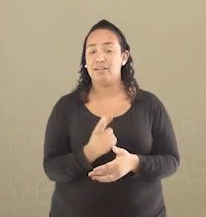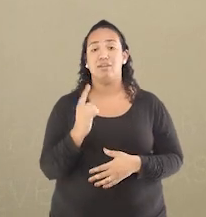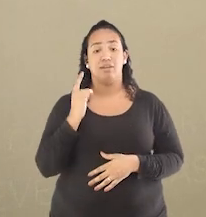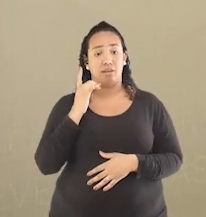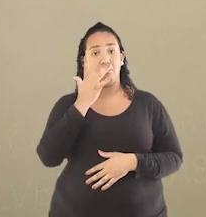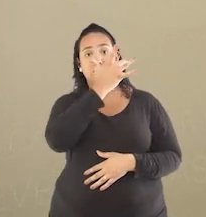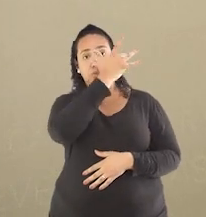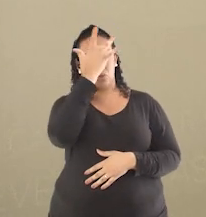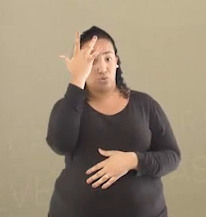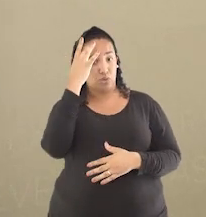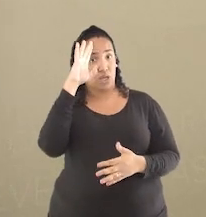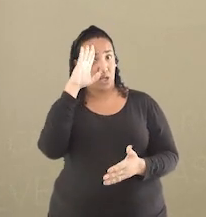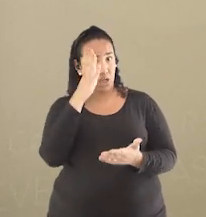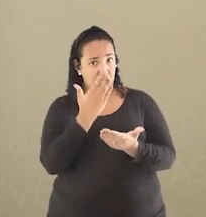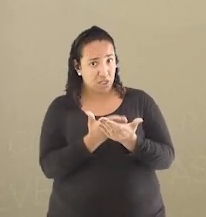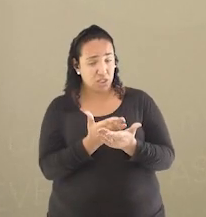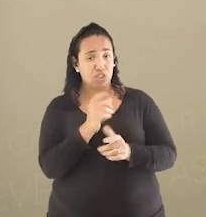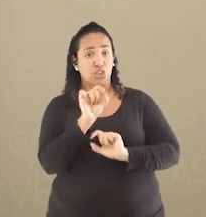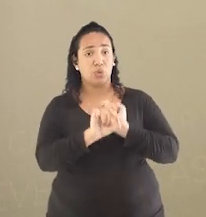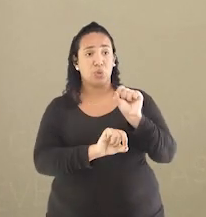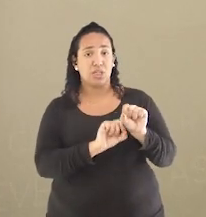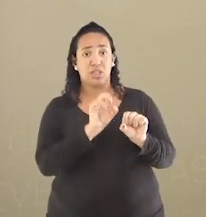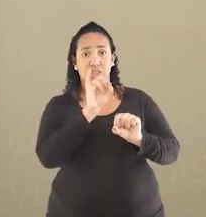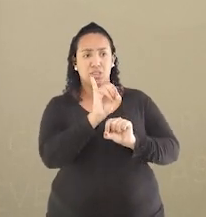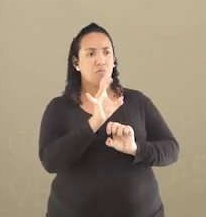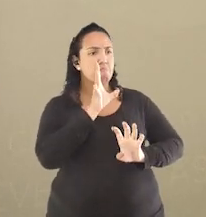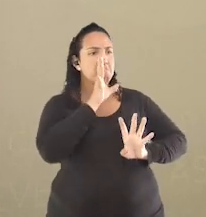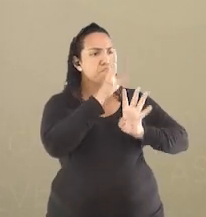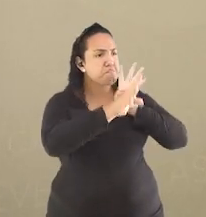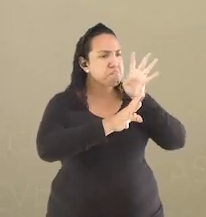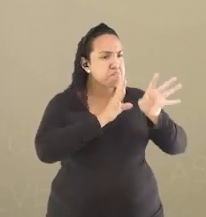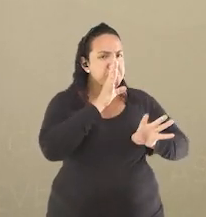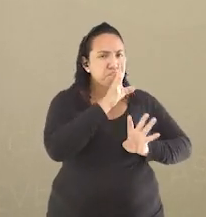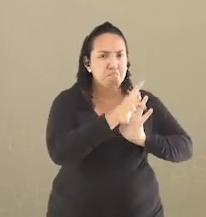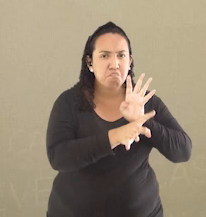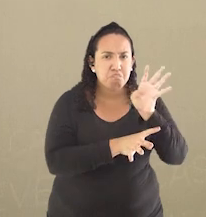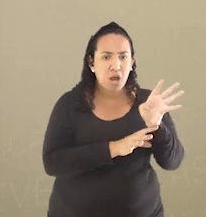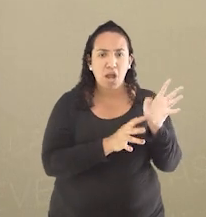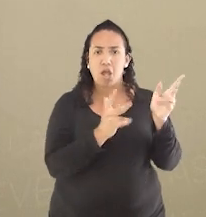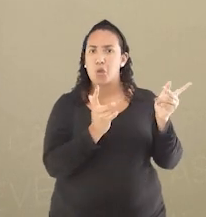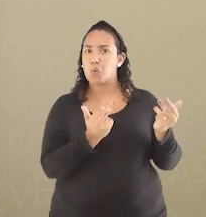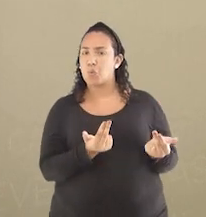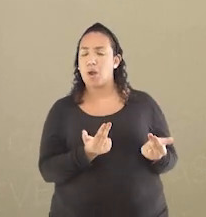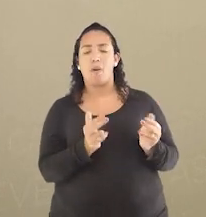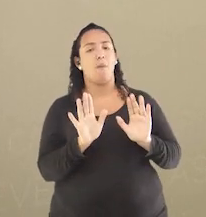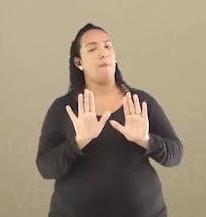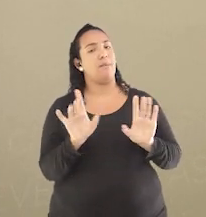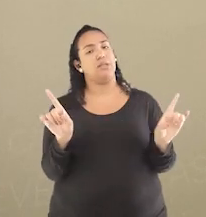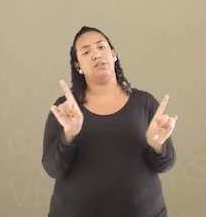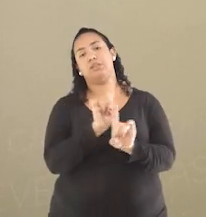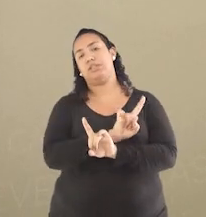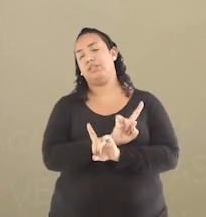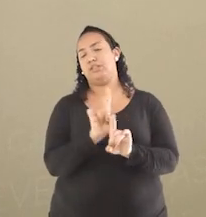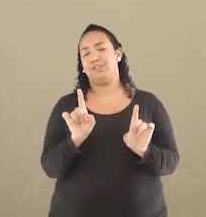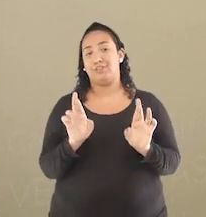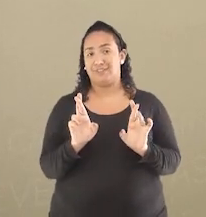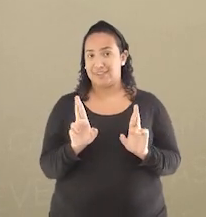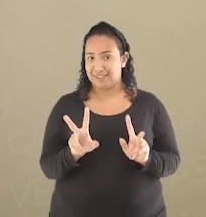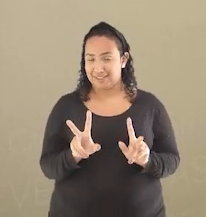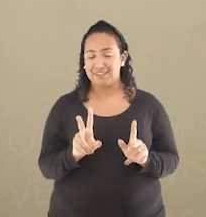acreditam que criticar, fazer uma crítica, seja só nesse sentido, mas não é por